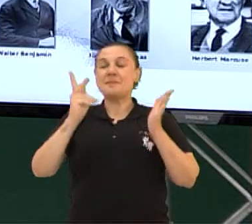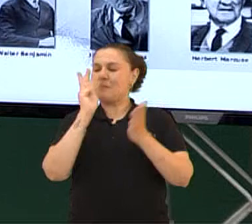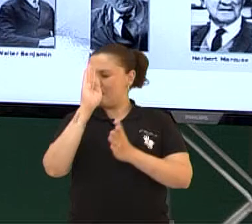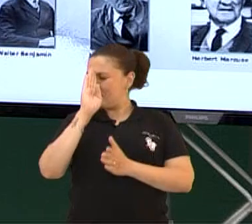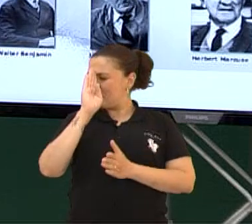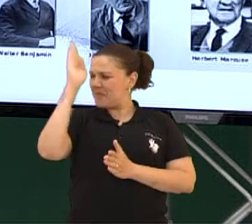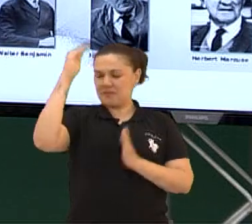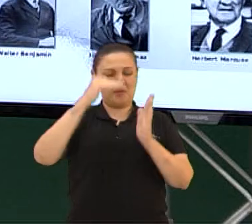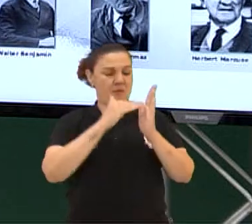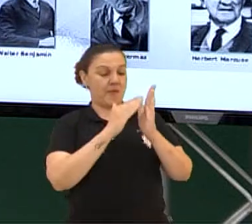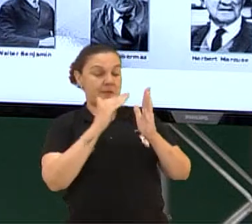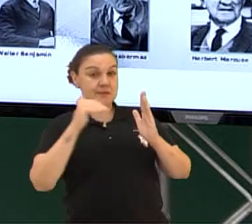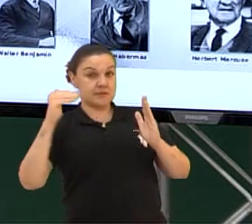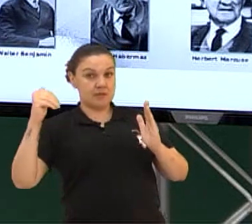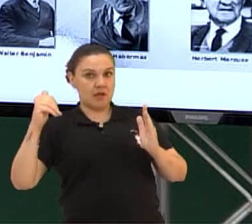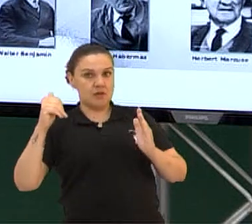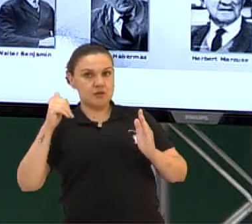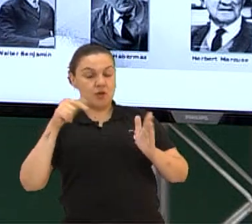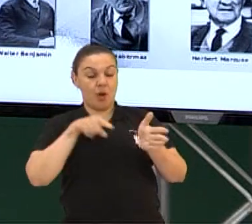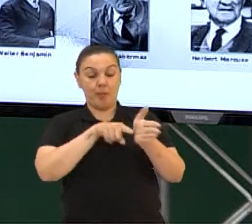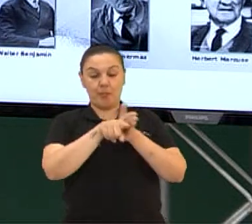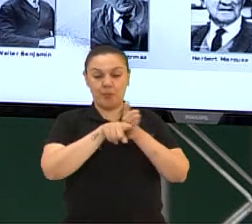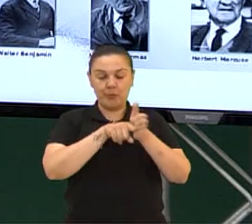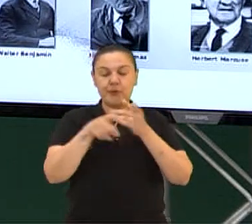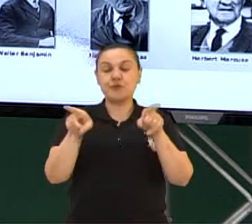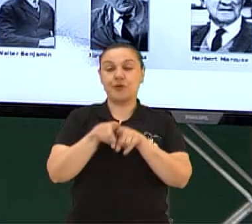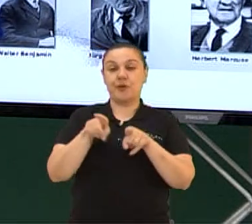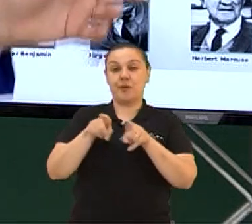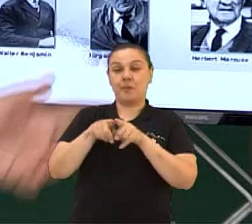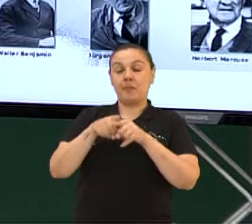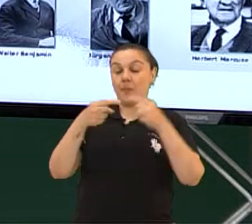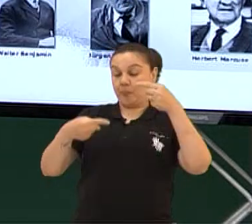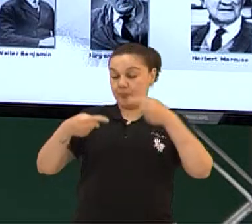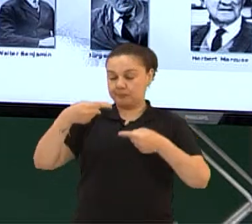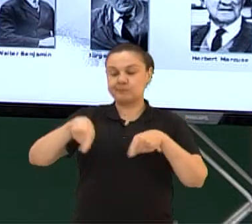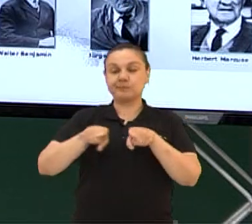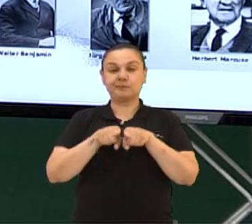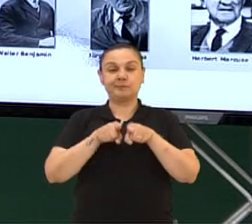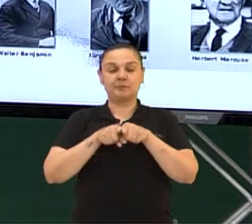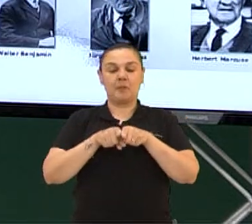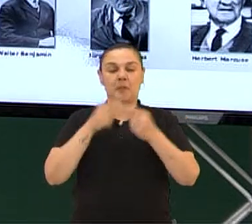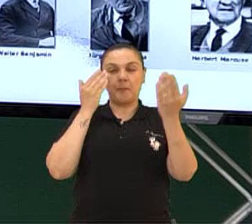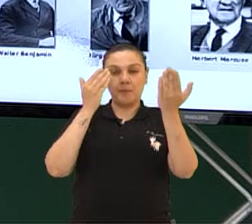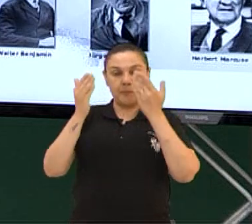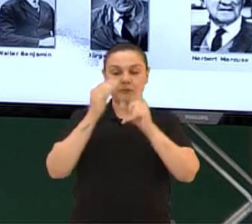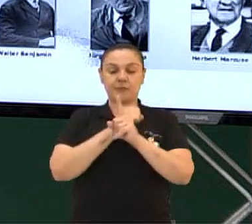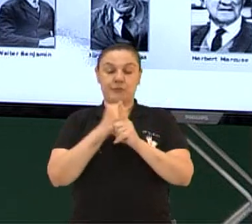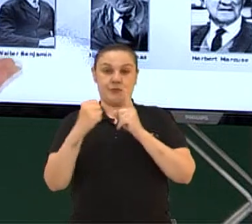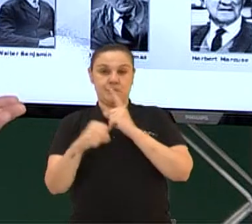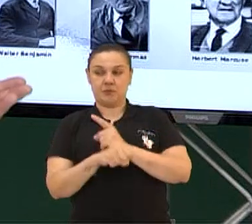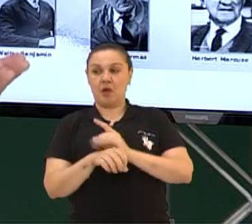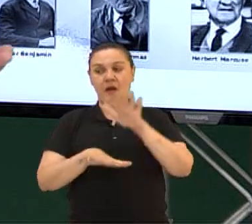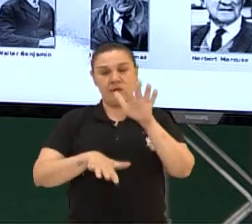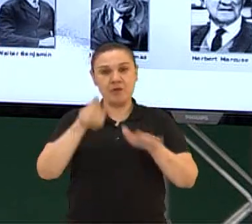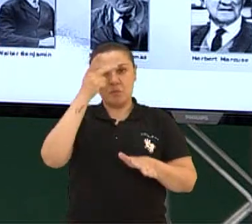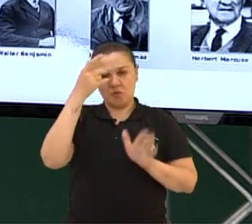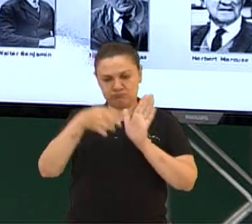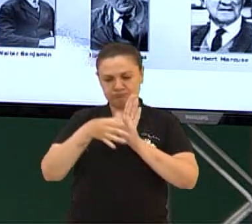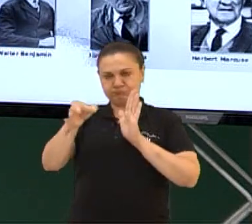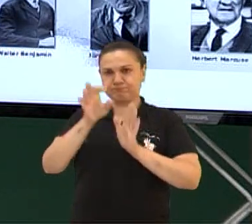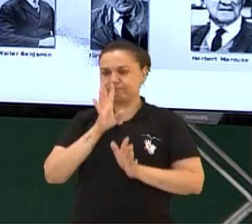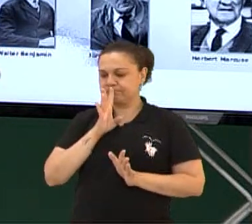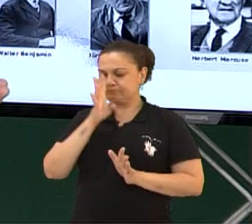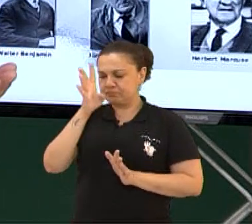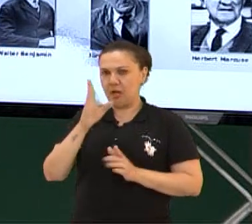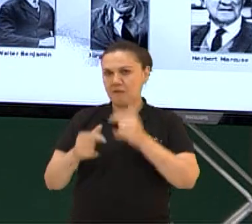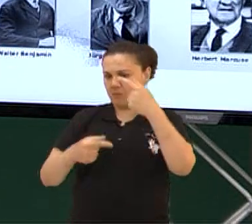estética, política e psicologia social. Eles sempre aparecem. É óbvio, às vezes, pessoas criticando eles,